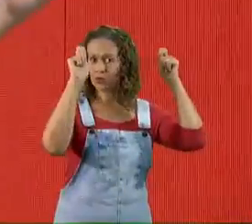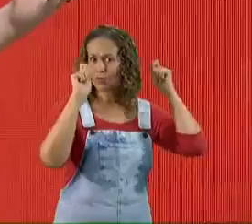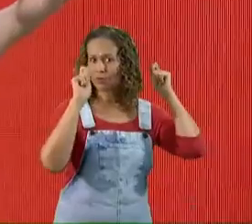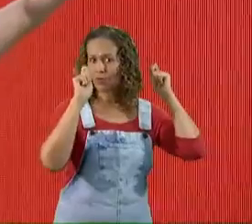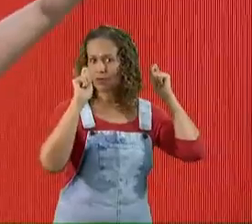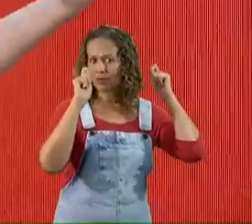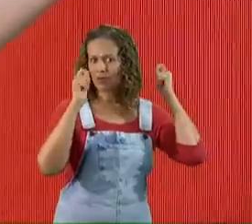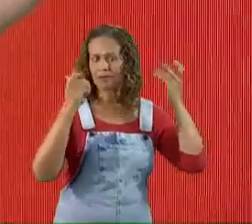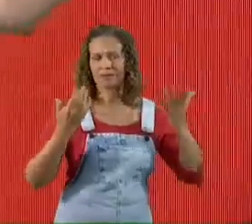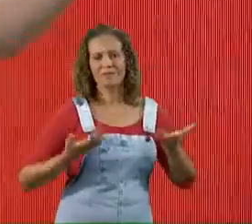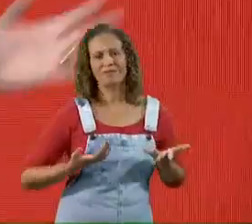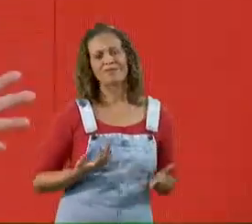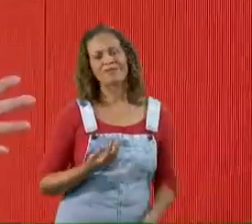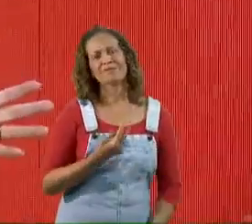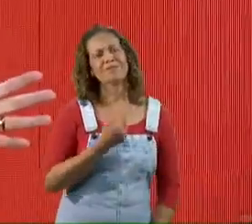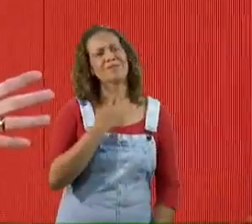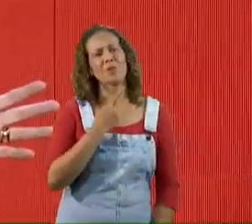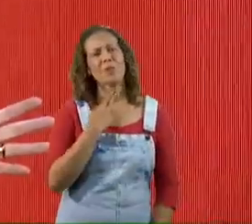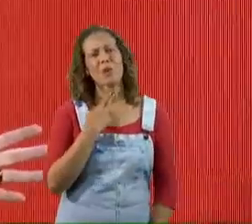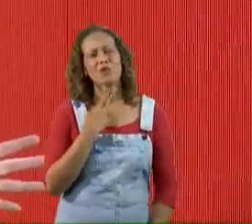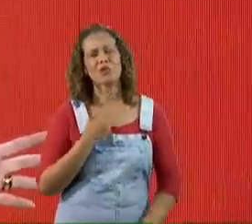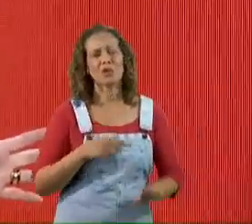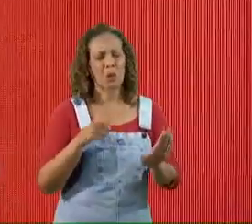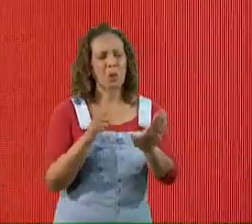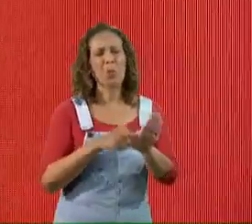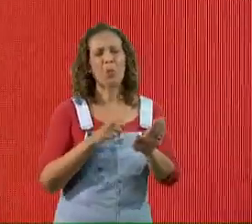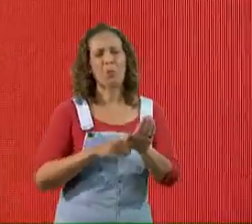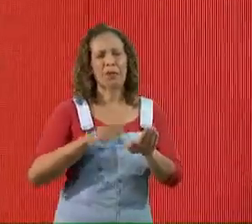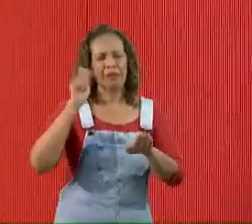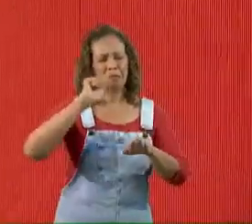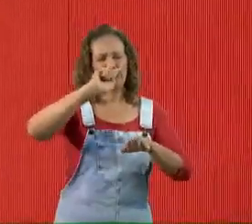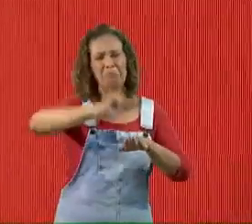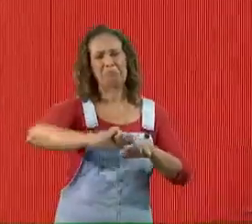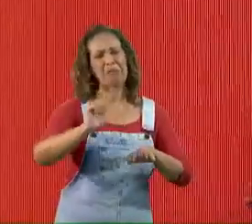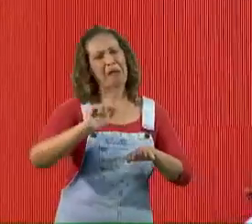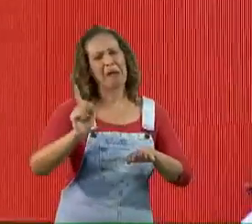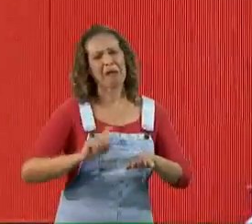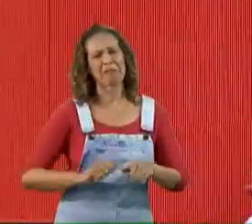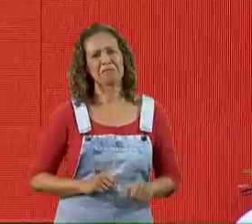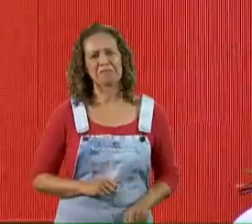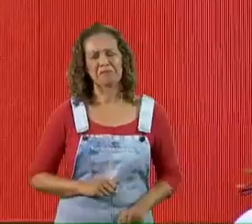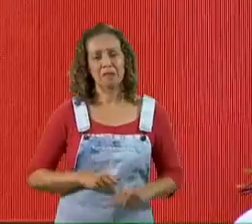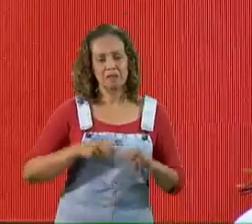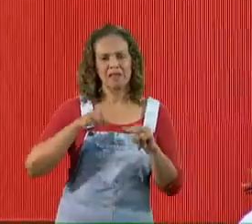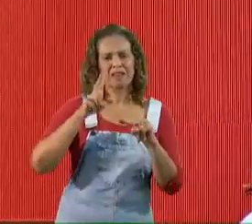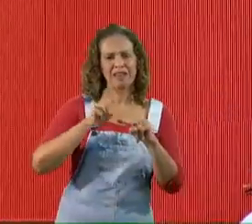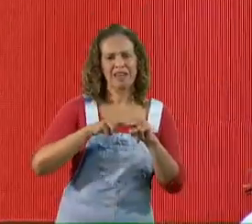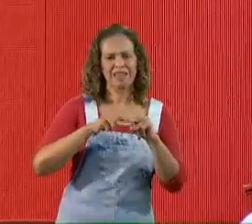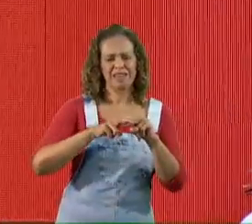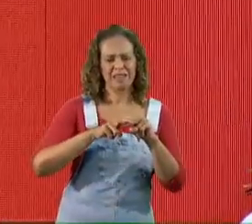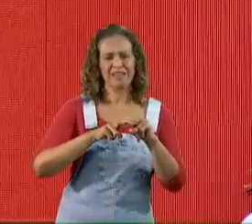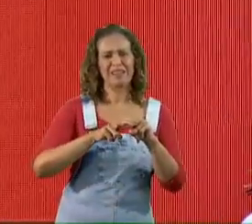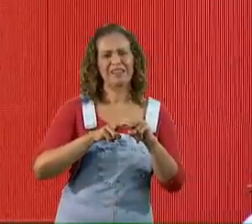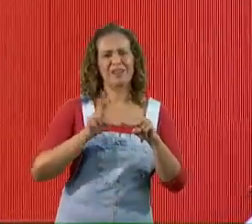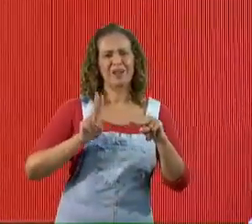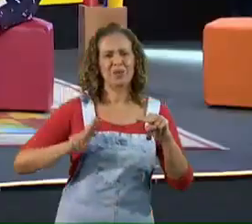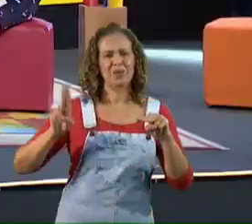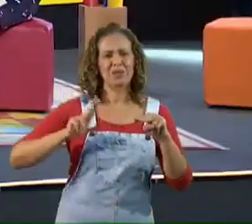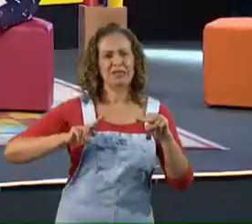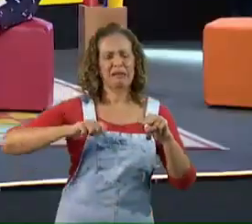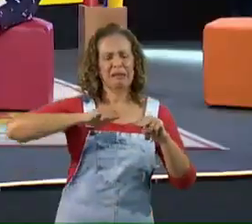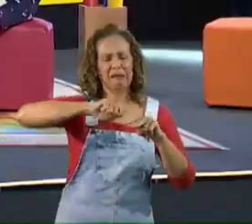O chapéu não pode ser usado no pé, não é verdade? E a cadeira não dá para ser usada para